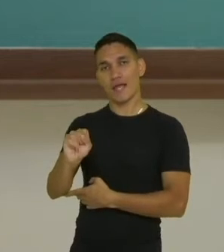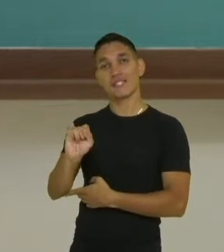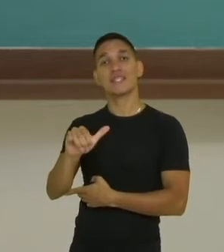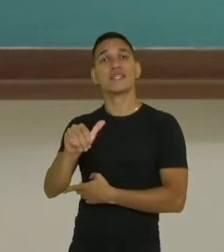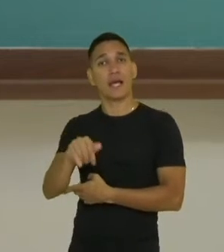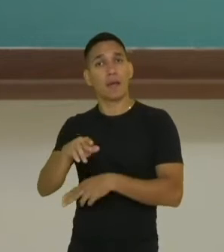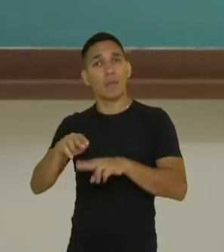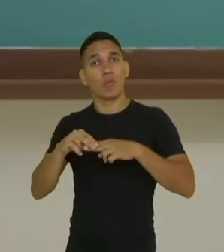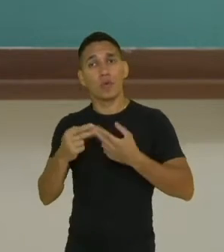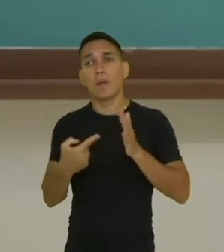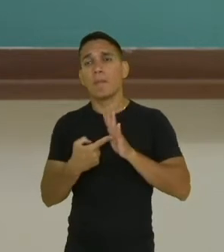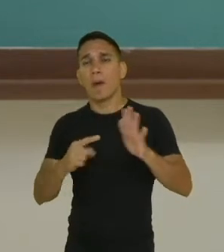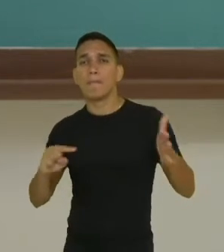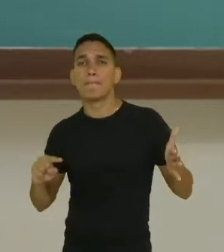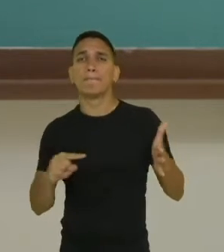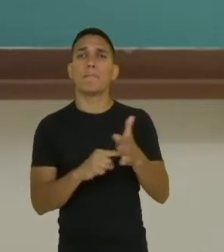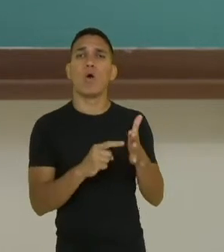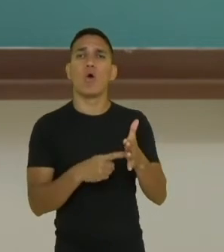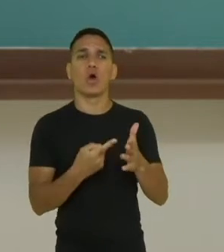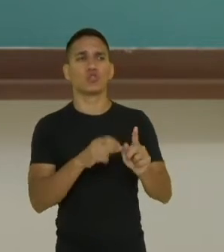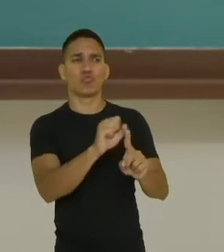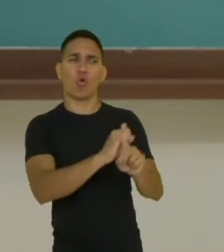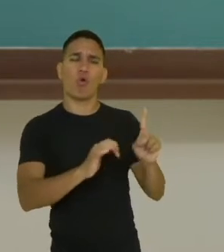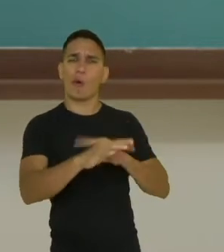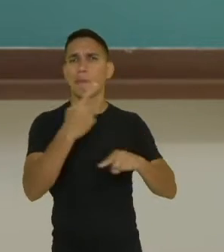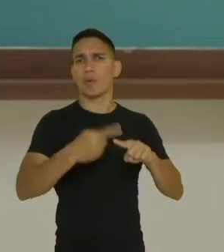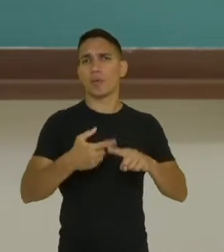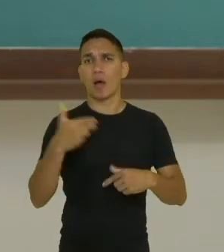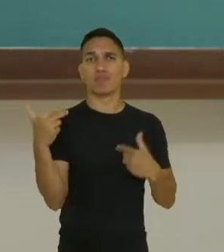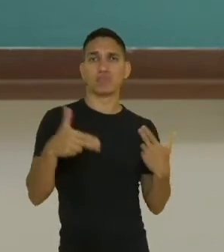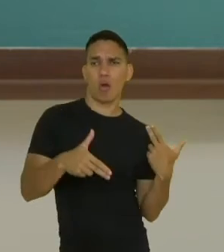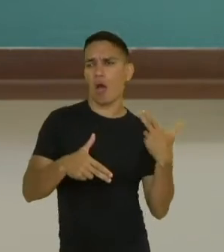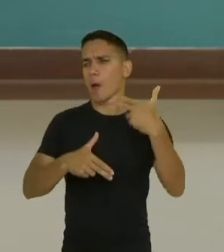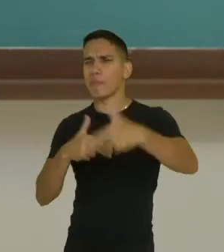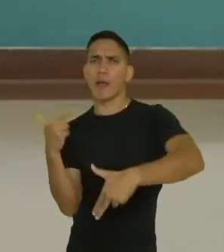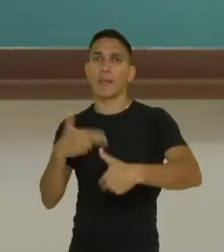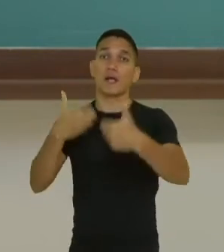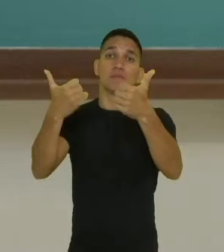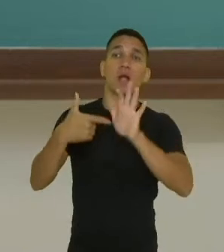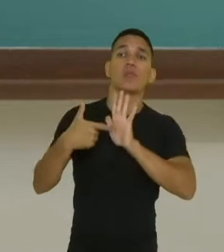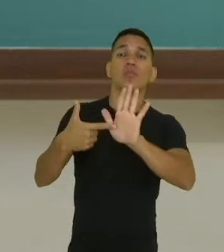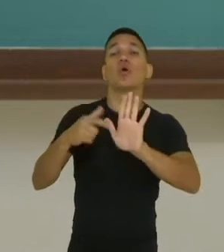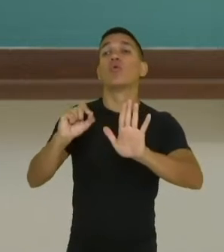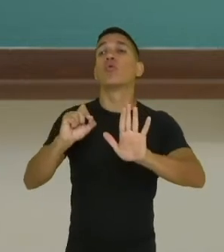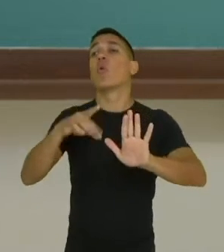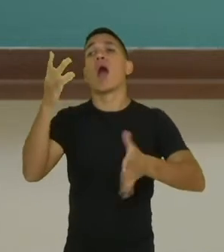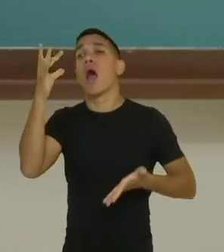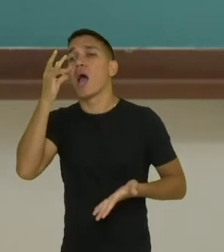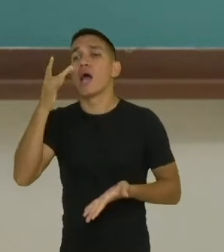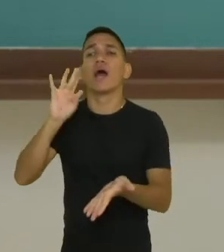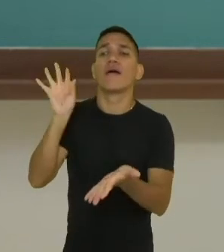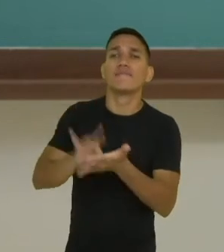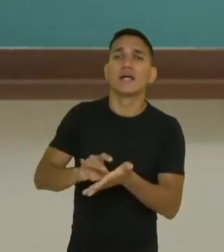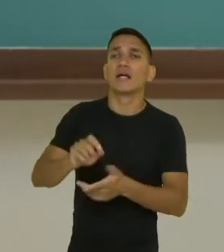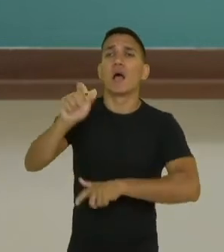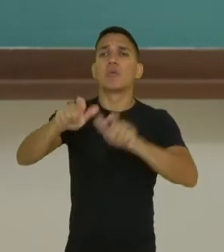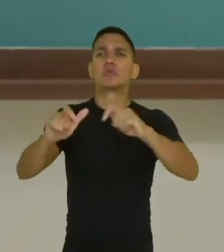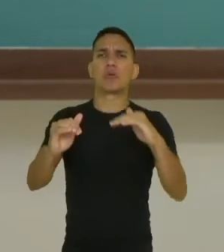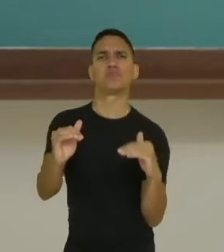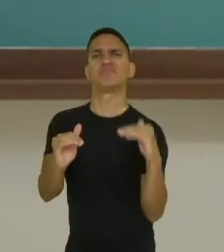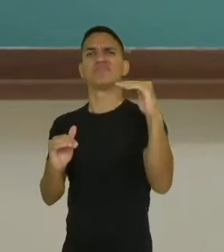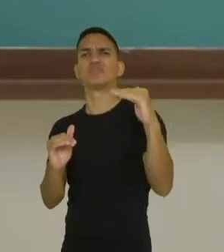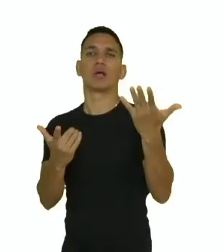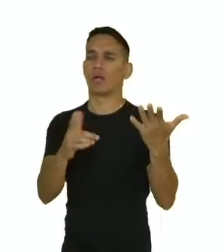denúncia social, porque no rap você vai ouvir falar sobre a realidade dos menos favorecidos, dos que vivem